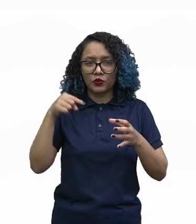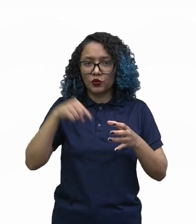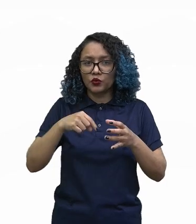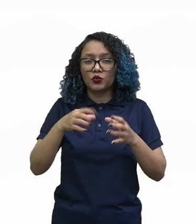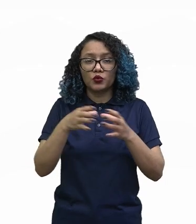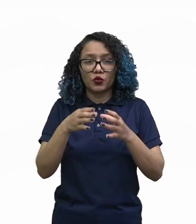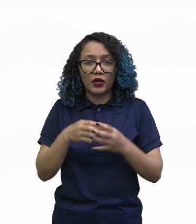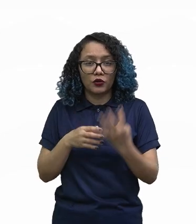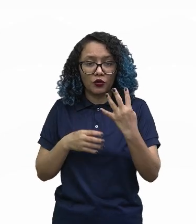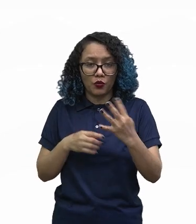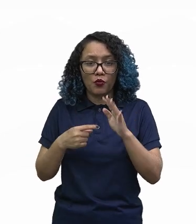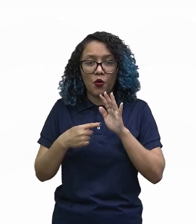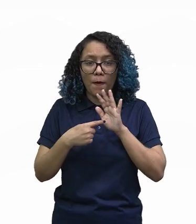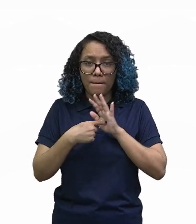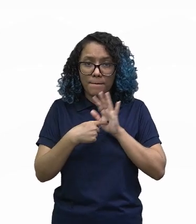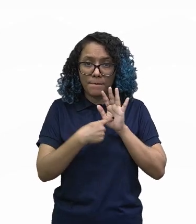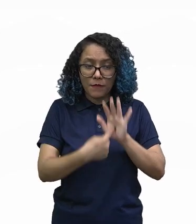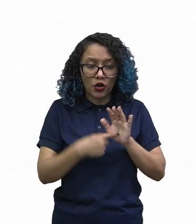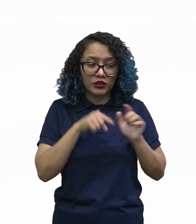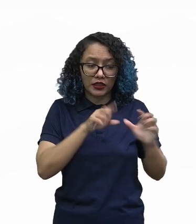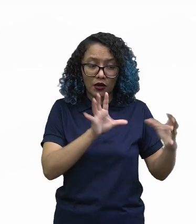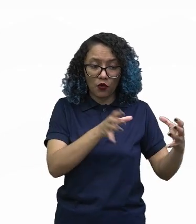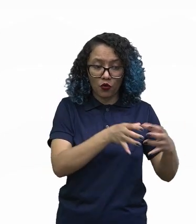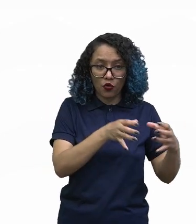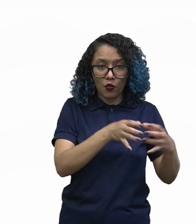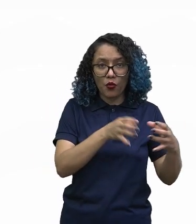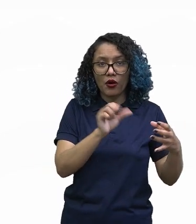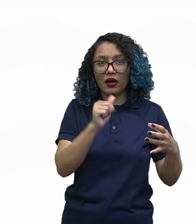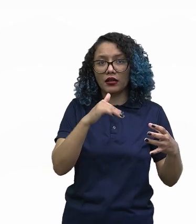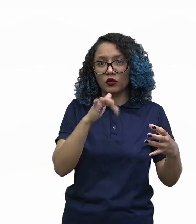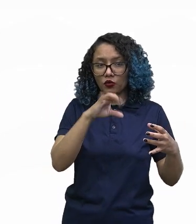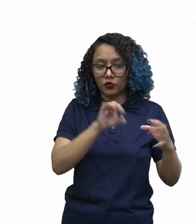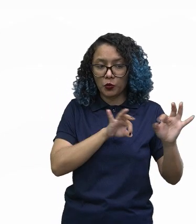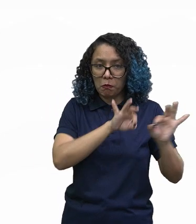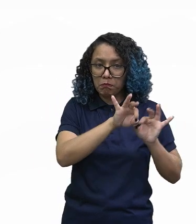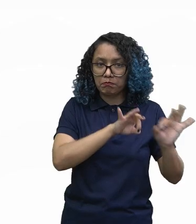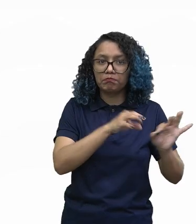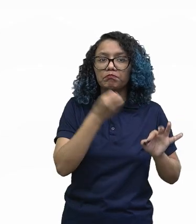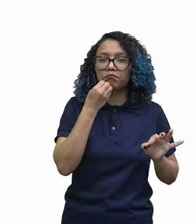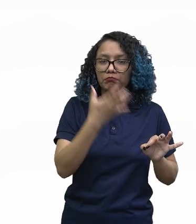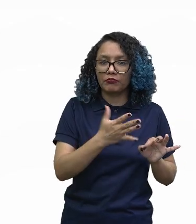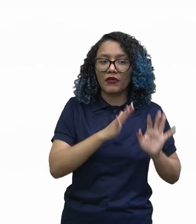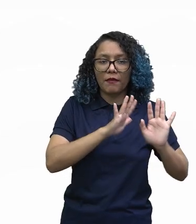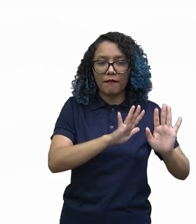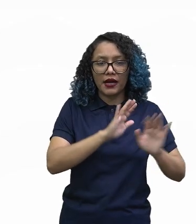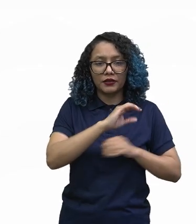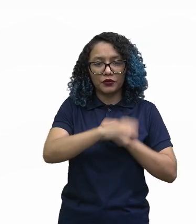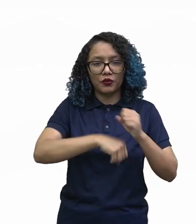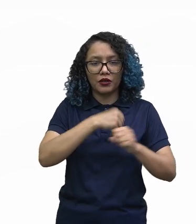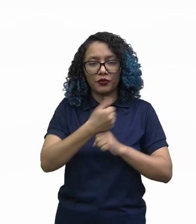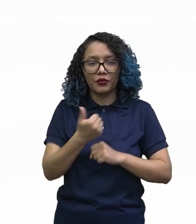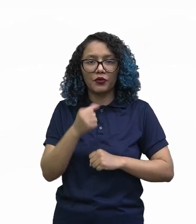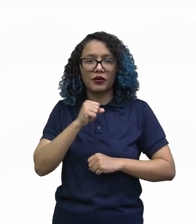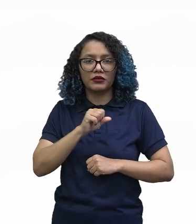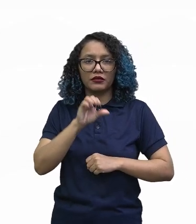o movimento de Canudos estava muito bem organizado. Mas, em 1897, com esse movimento